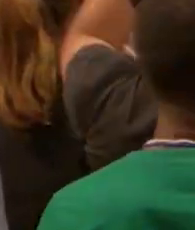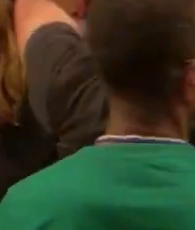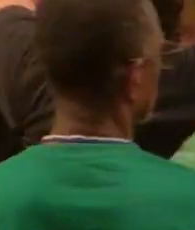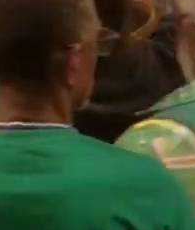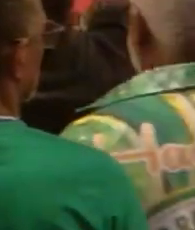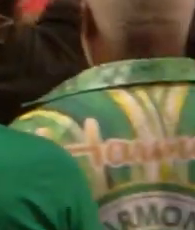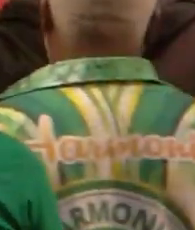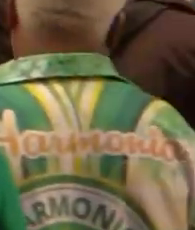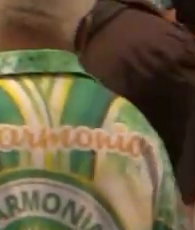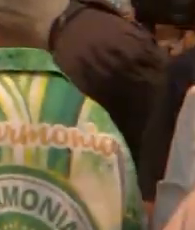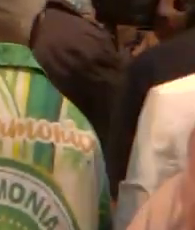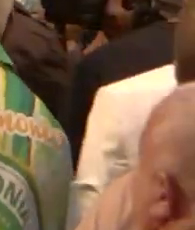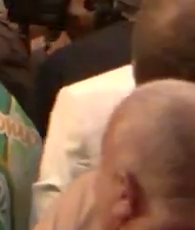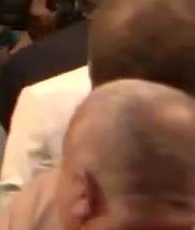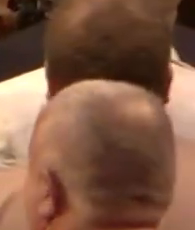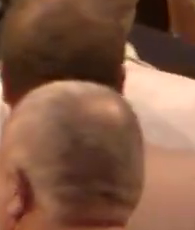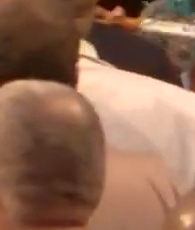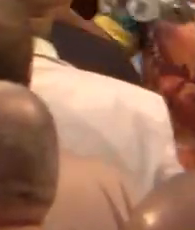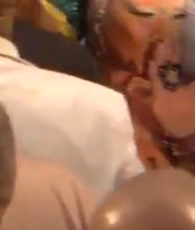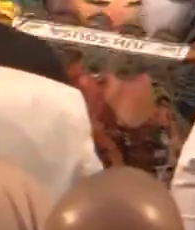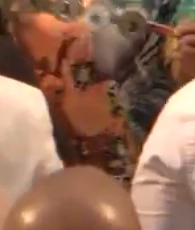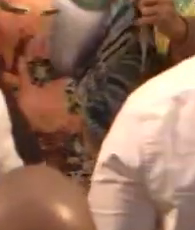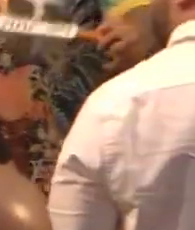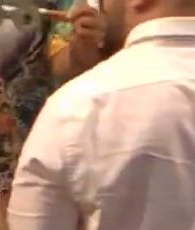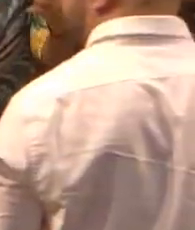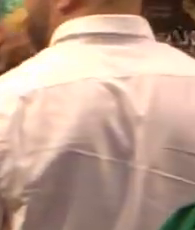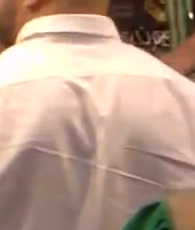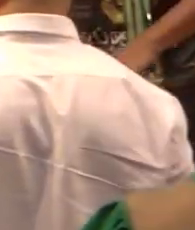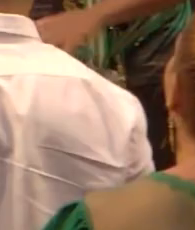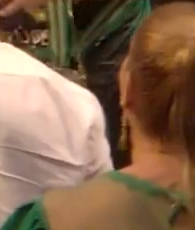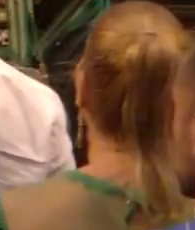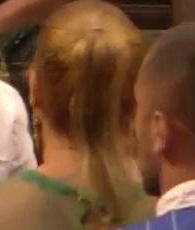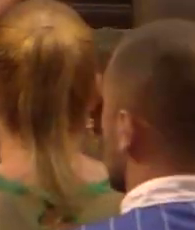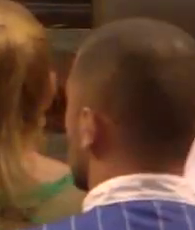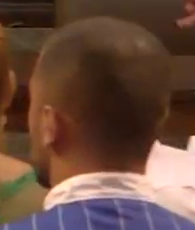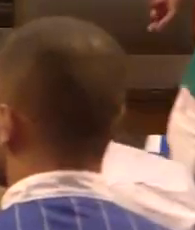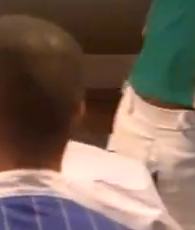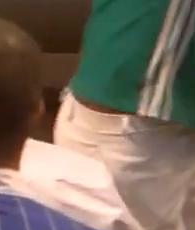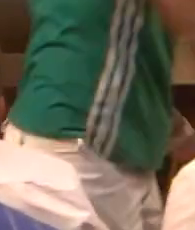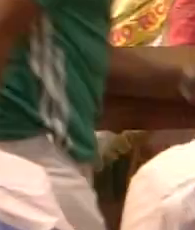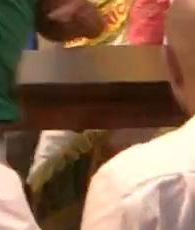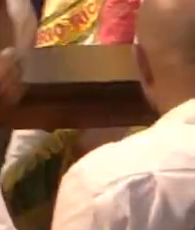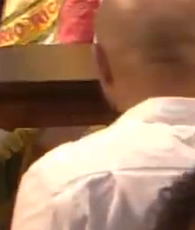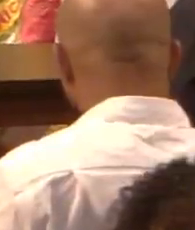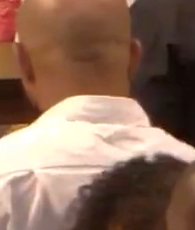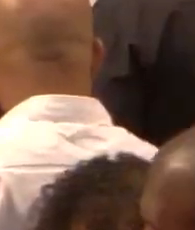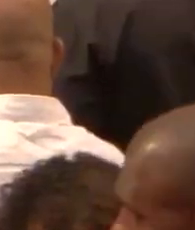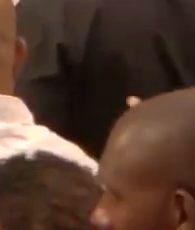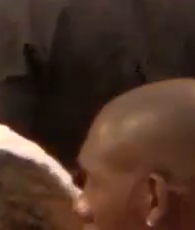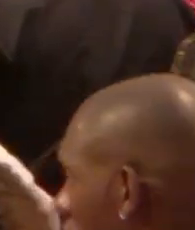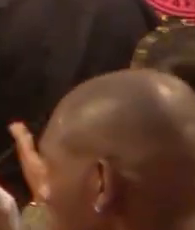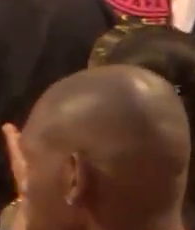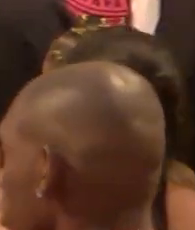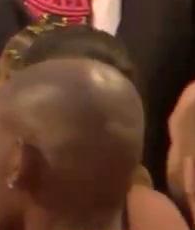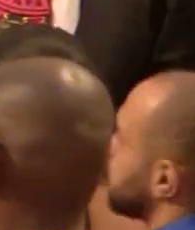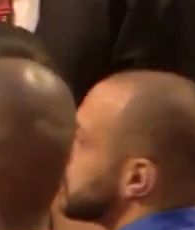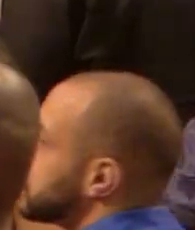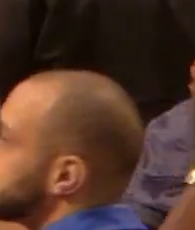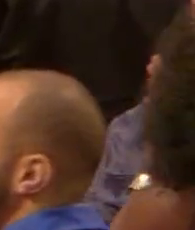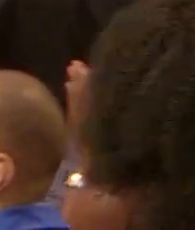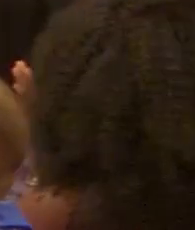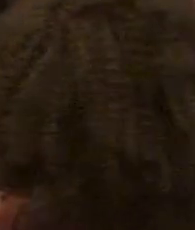Paulo ainda peça a nossa terra, do leste, do novo centro-oeste, do Belém tem